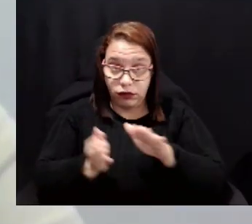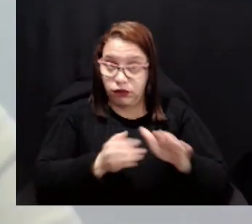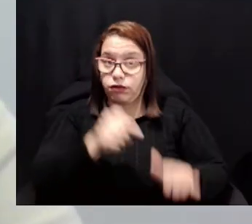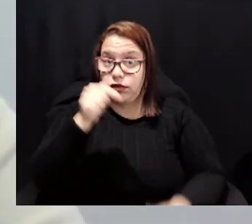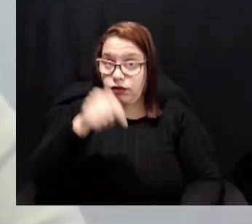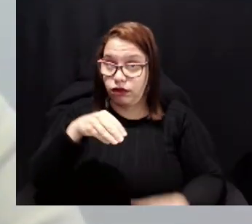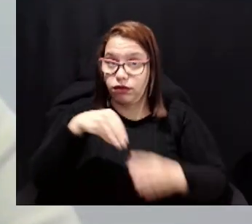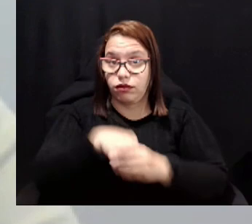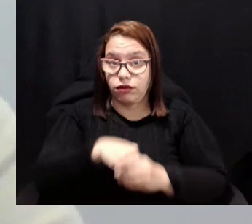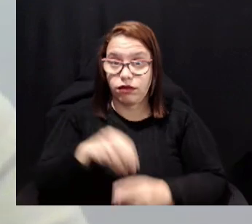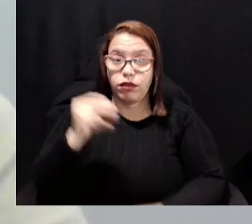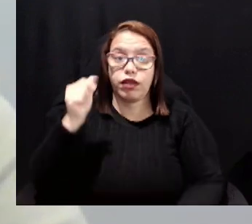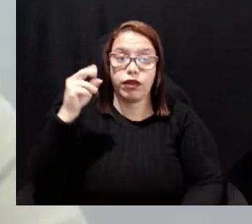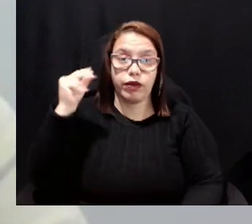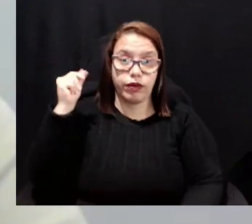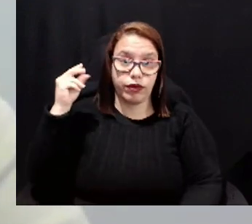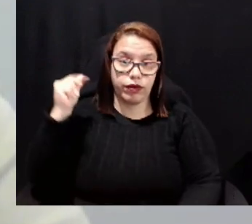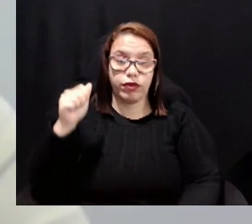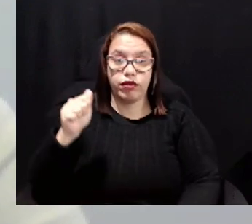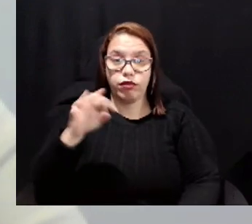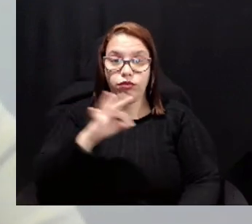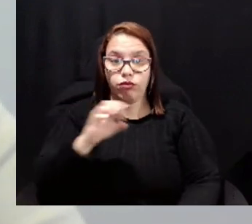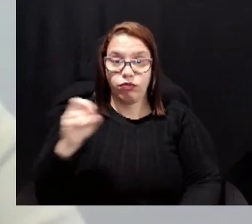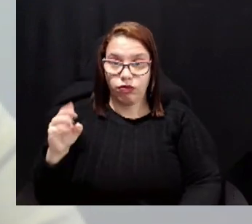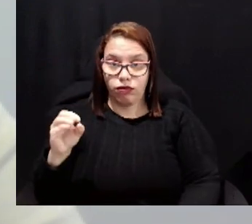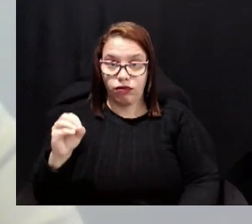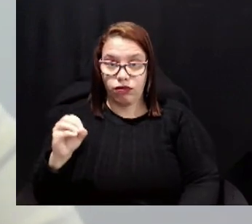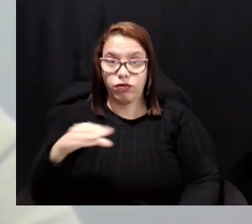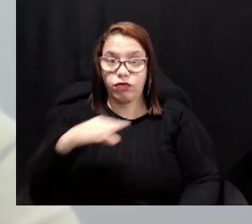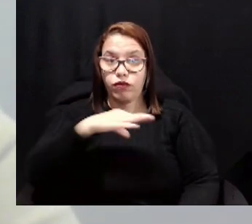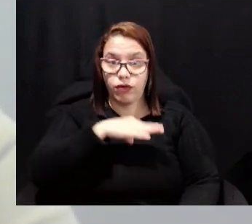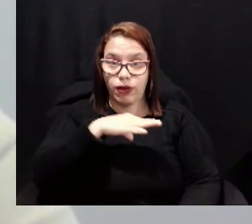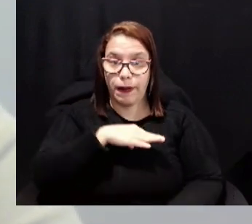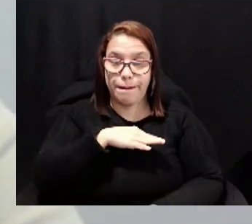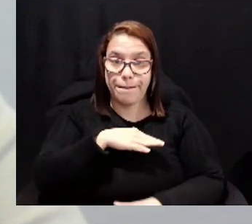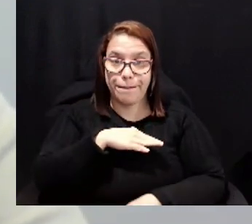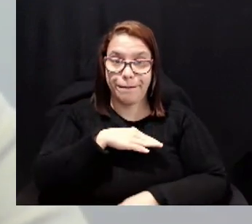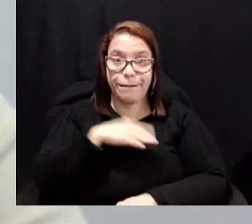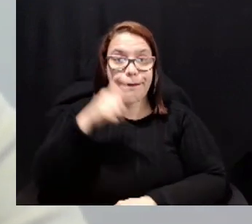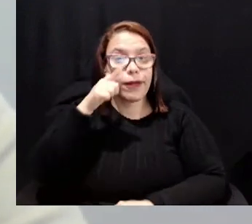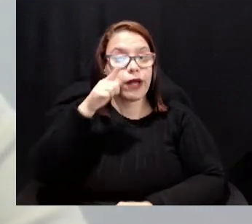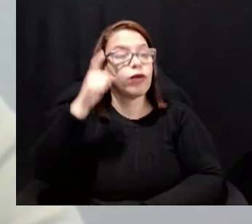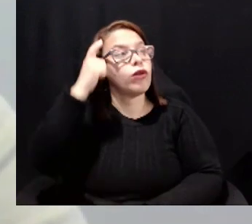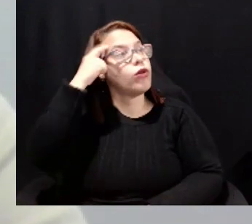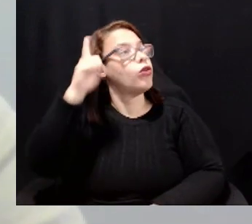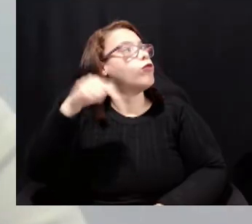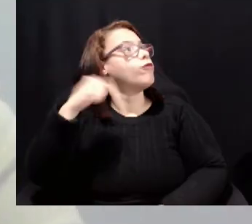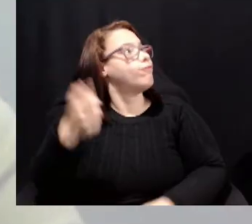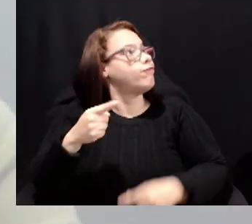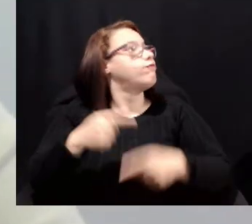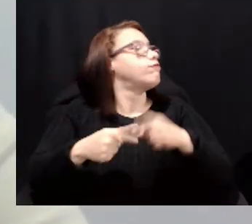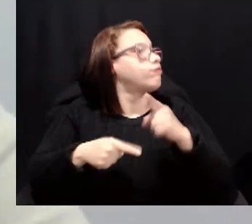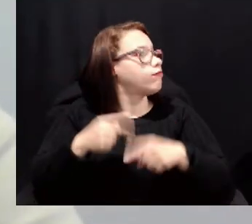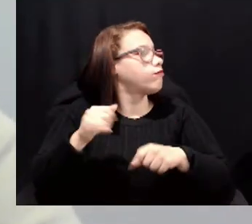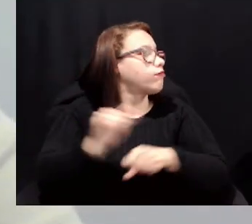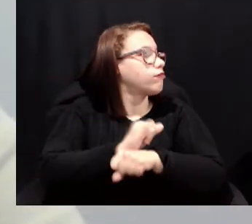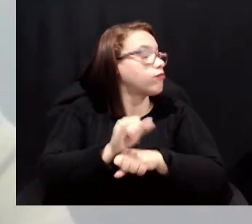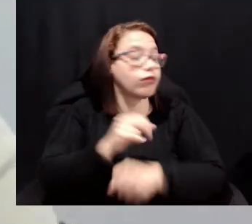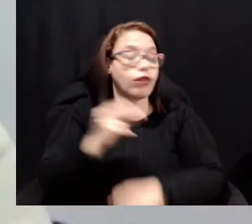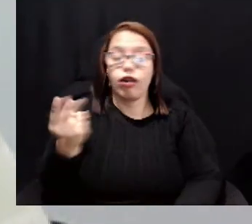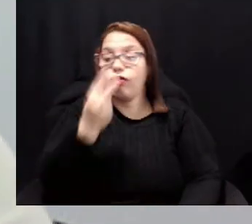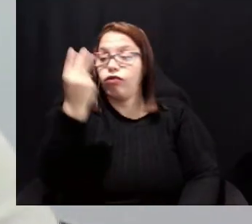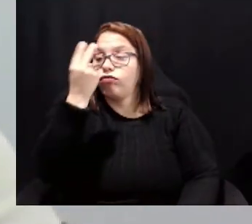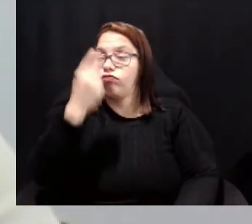dentro, que eram antigamente enviados para o aterro municipal, e conseguimos pensar em outras estratégias